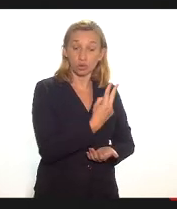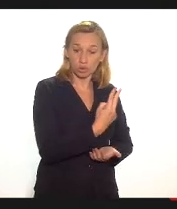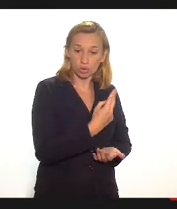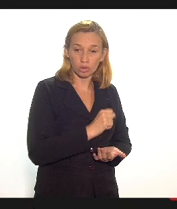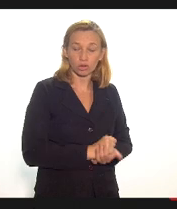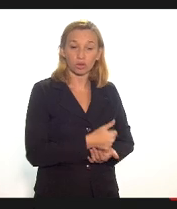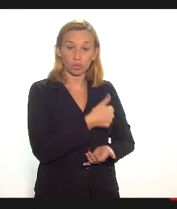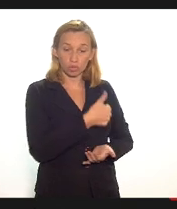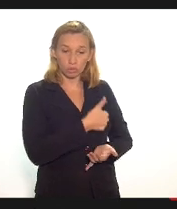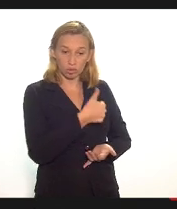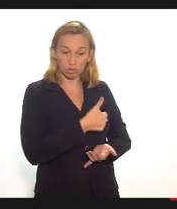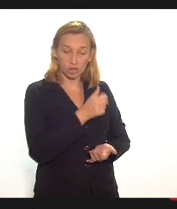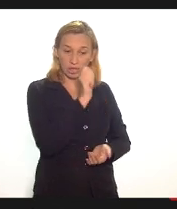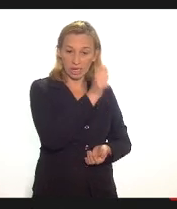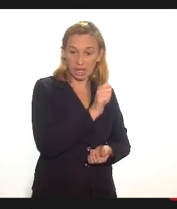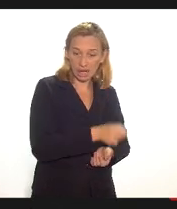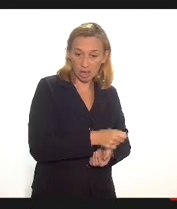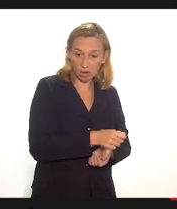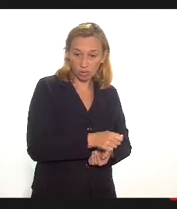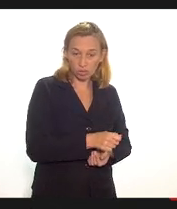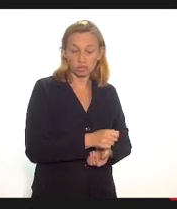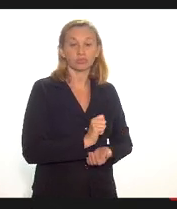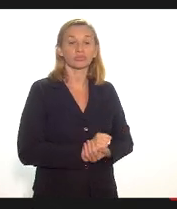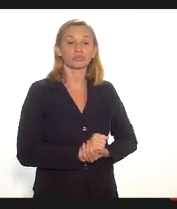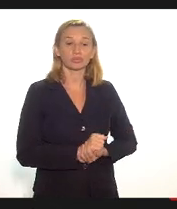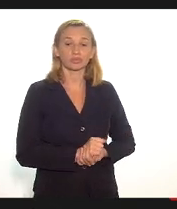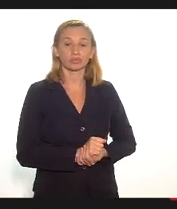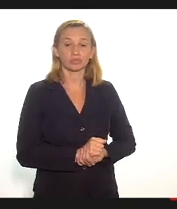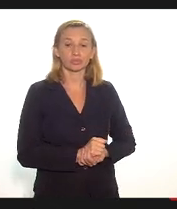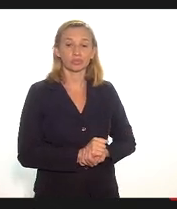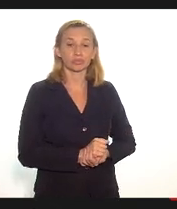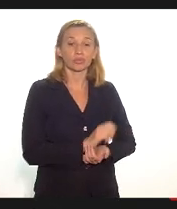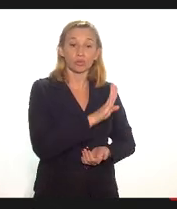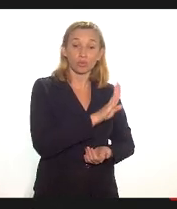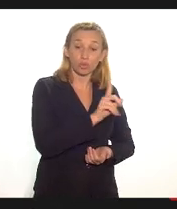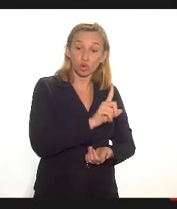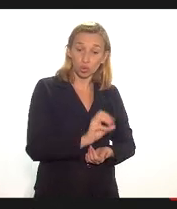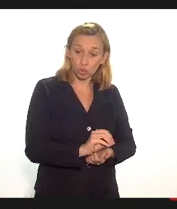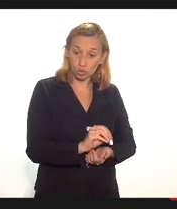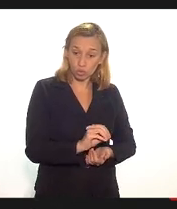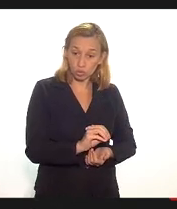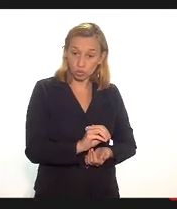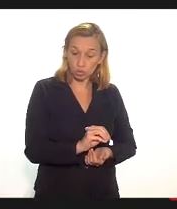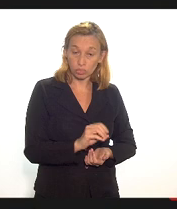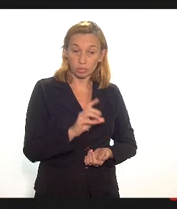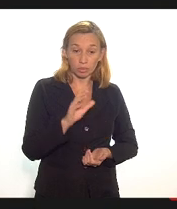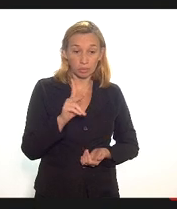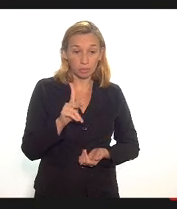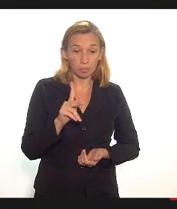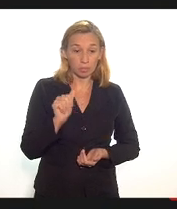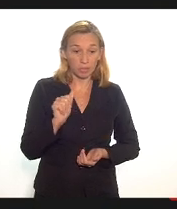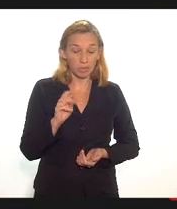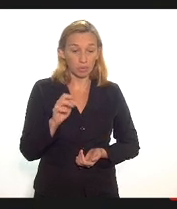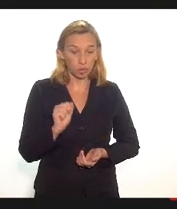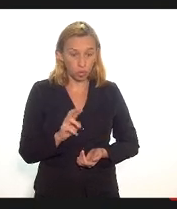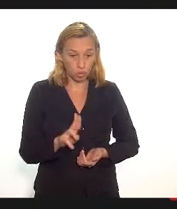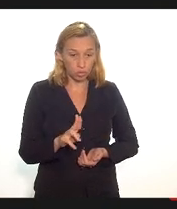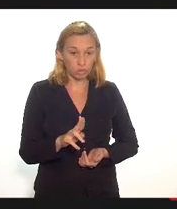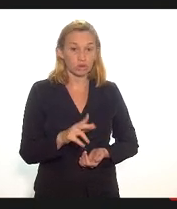no primeiro leilão do excedente da cessão onerosa, Búzios e Itapu foram